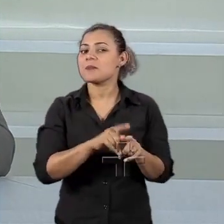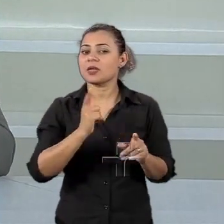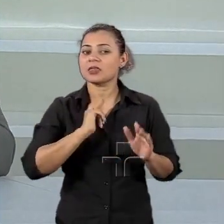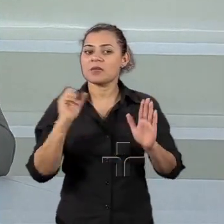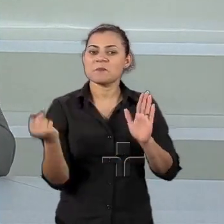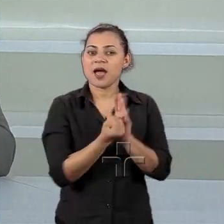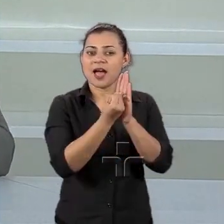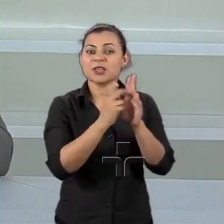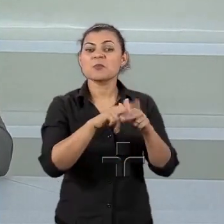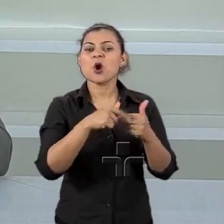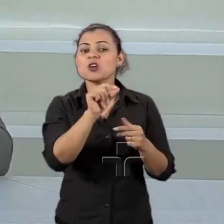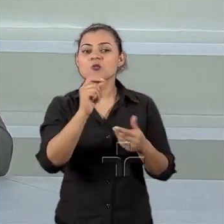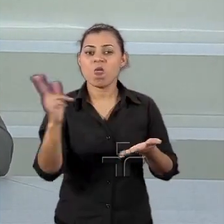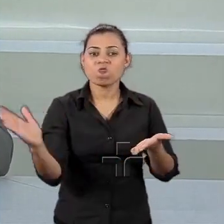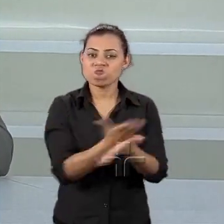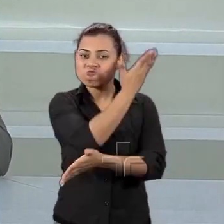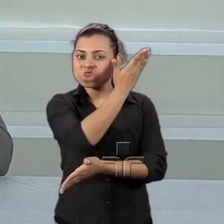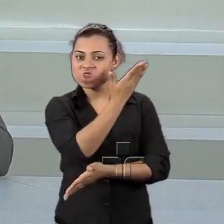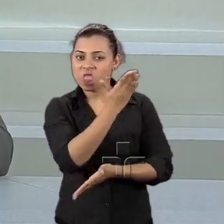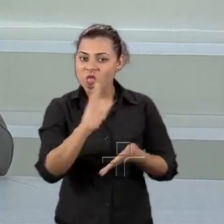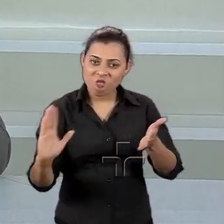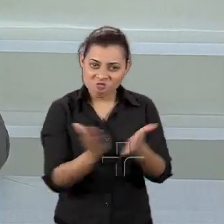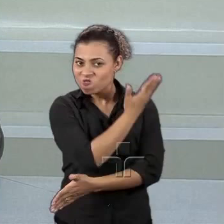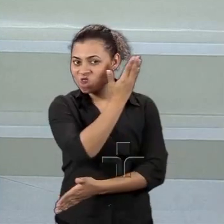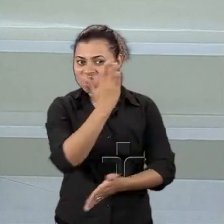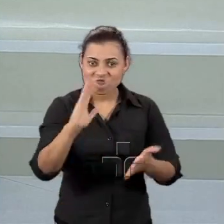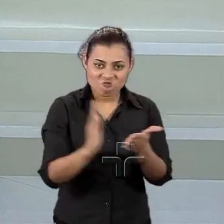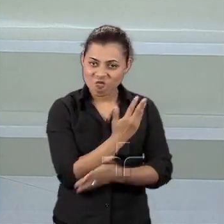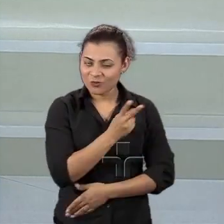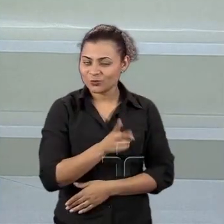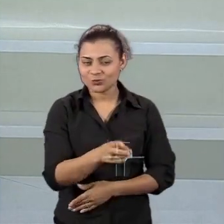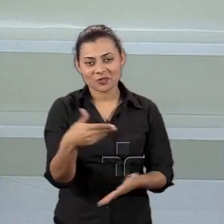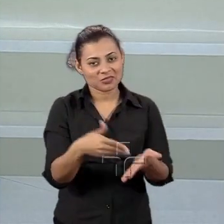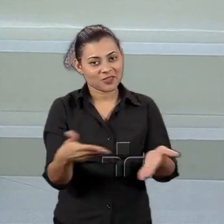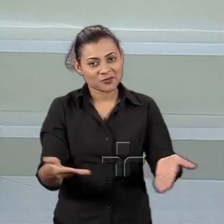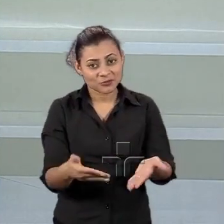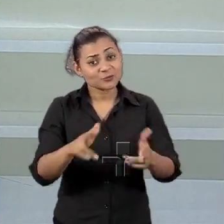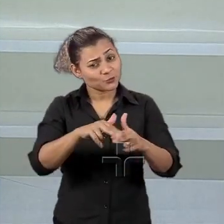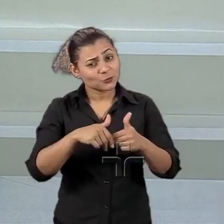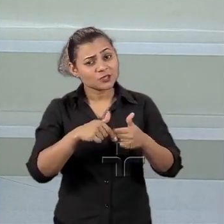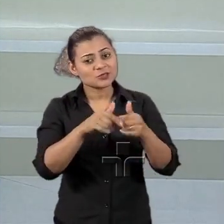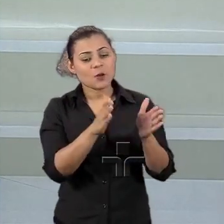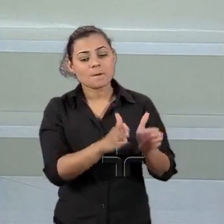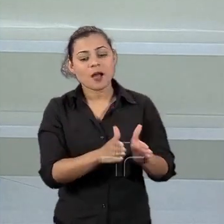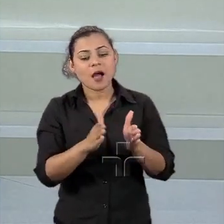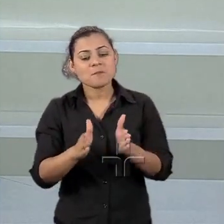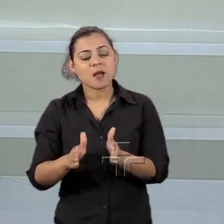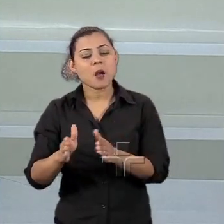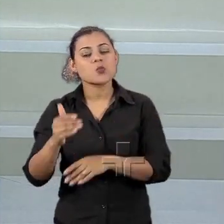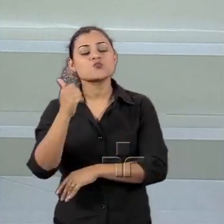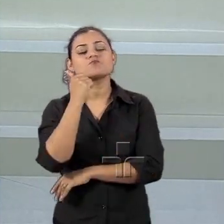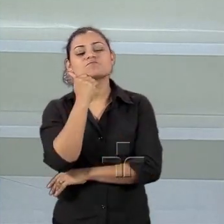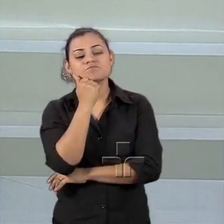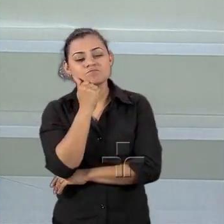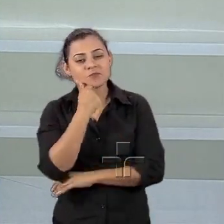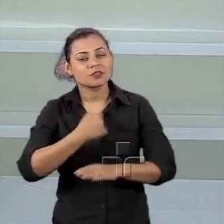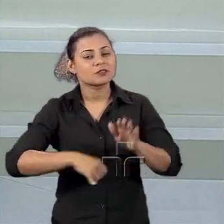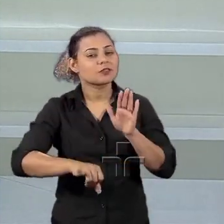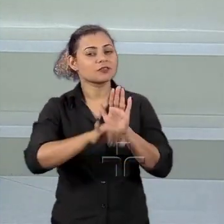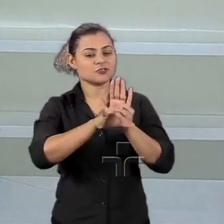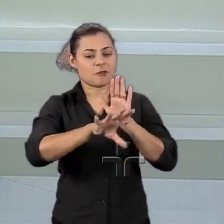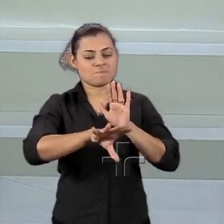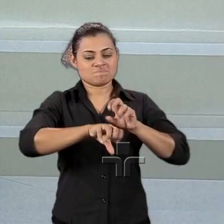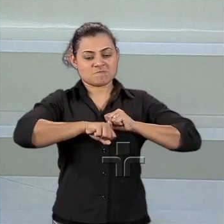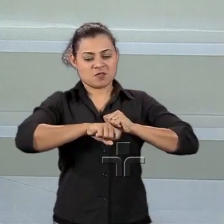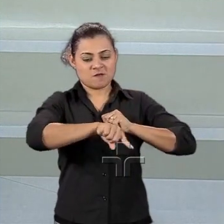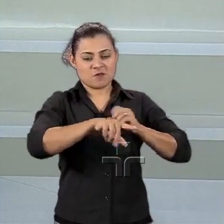marcados com o golpismo, que continua nessa narrativa dos golpistas. Então, a coerência sobre esse processo, sobre a identidade, é isso que deixa,